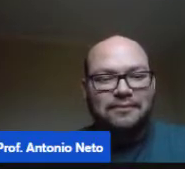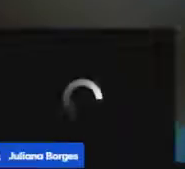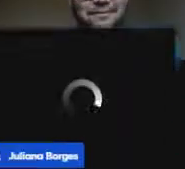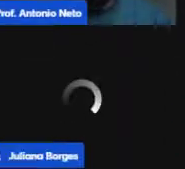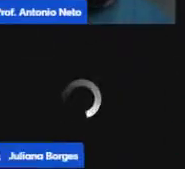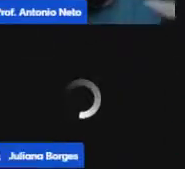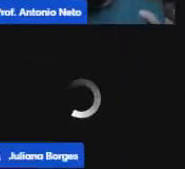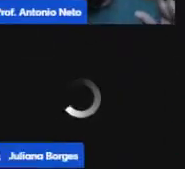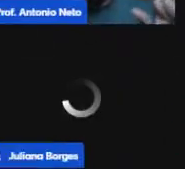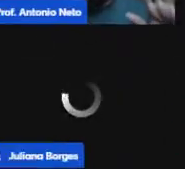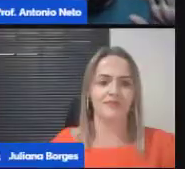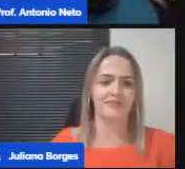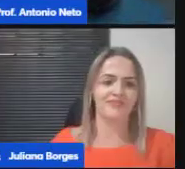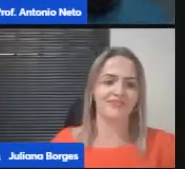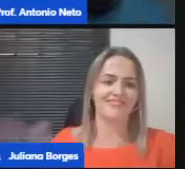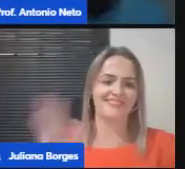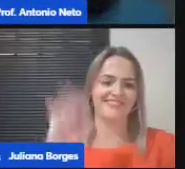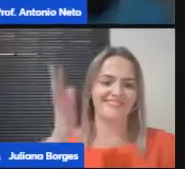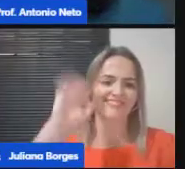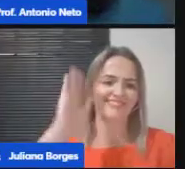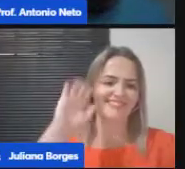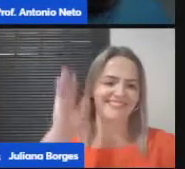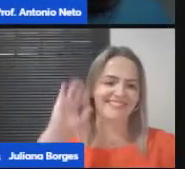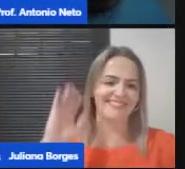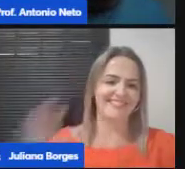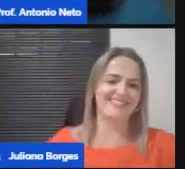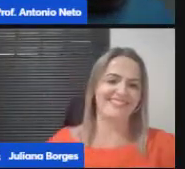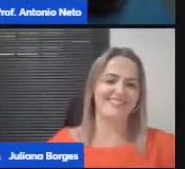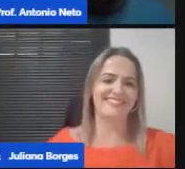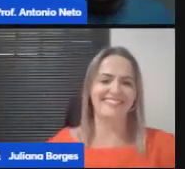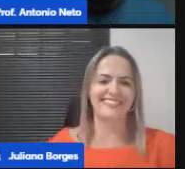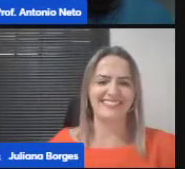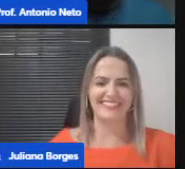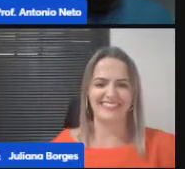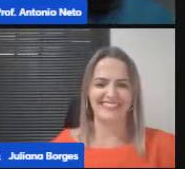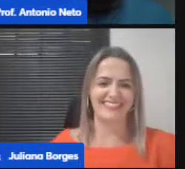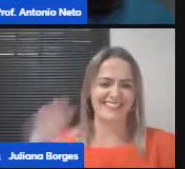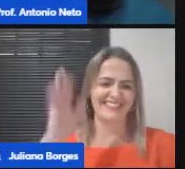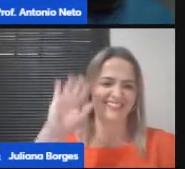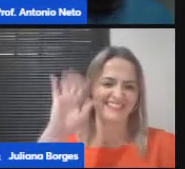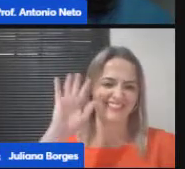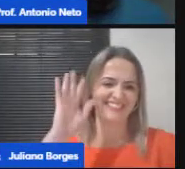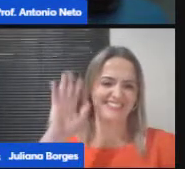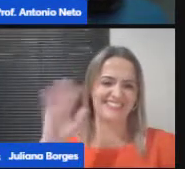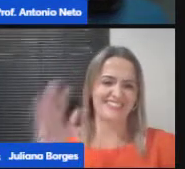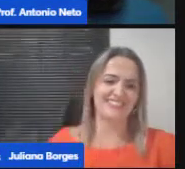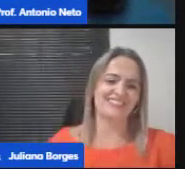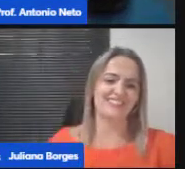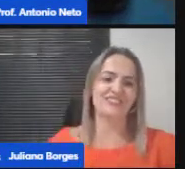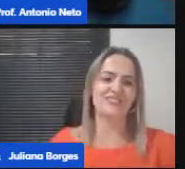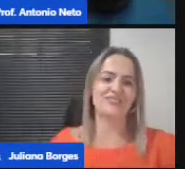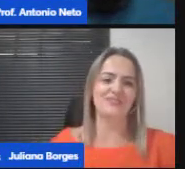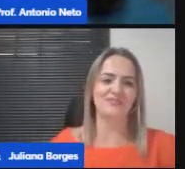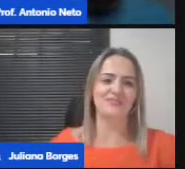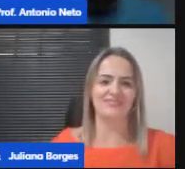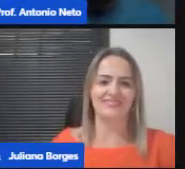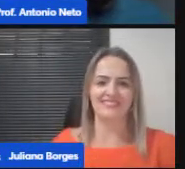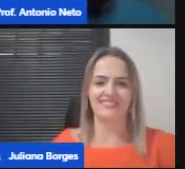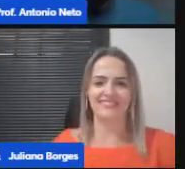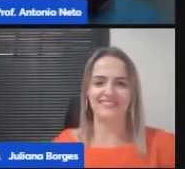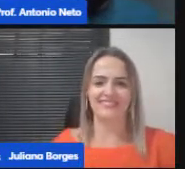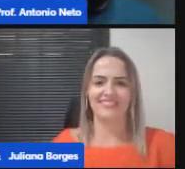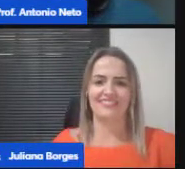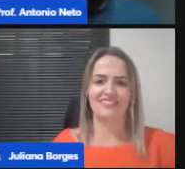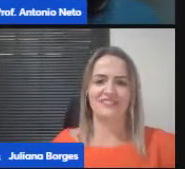Eu, Sônia, e nós temos uma nova amiga, né? A Juliana Borges, que com muito prazer a